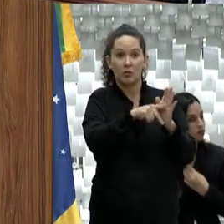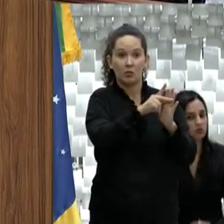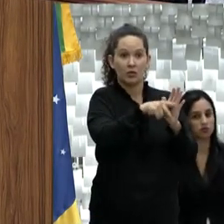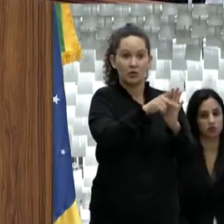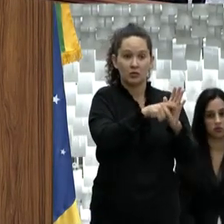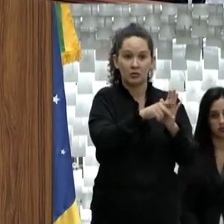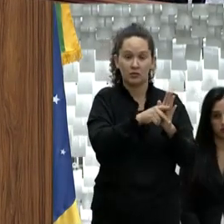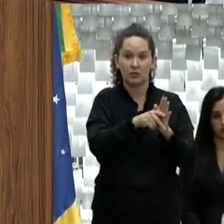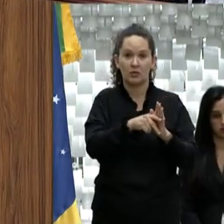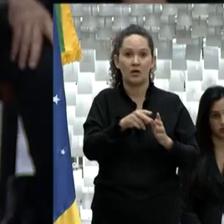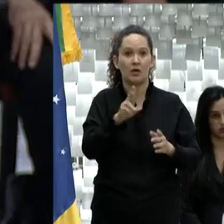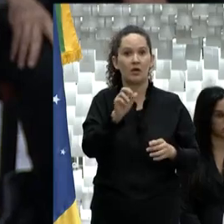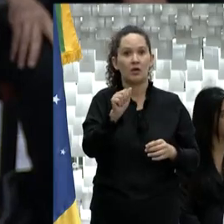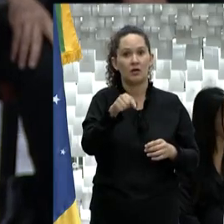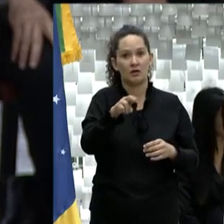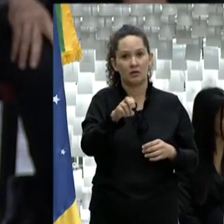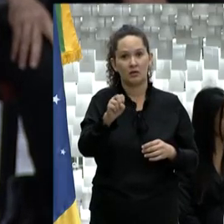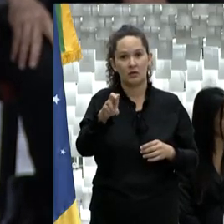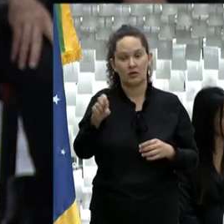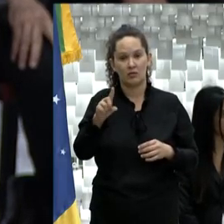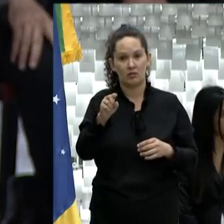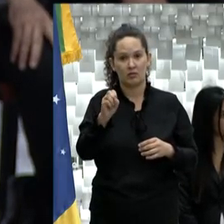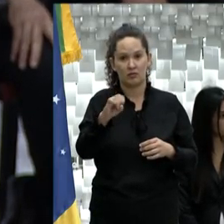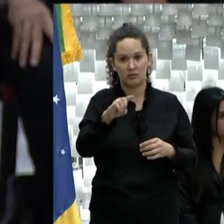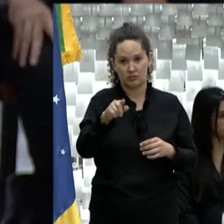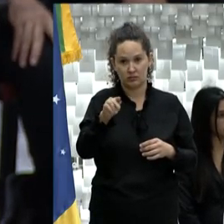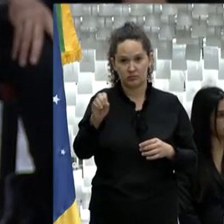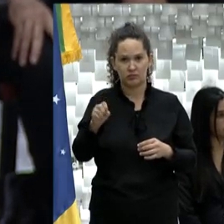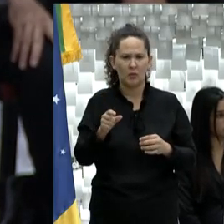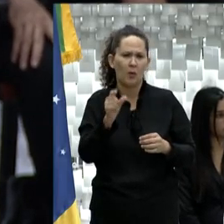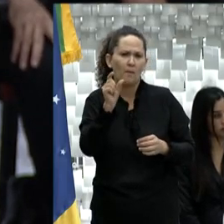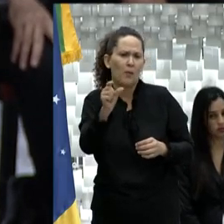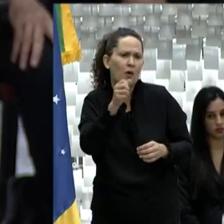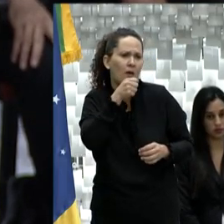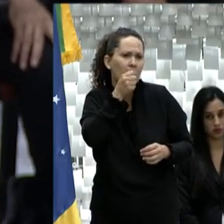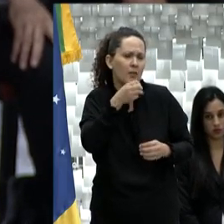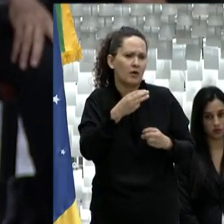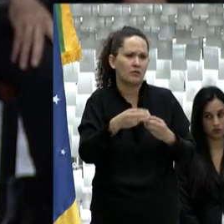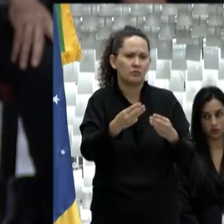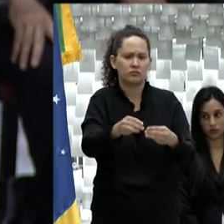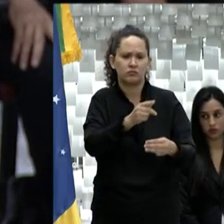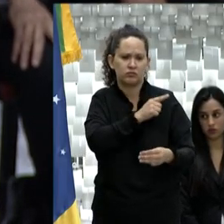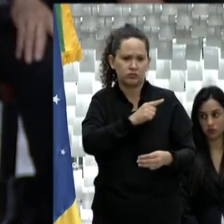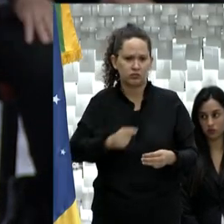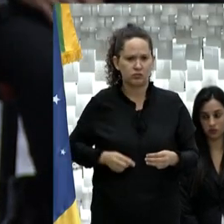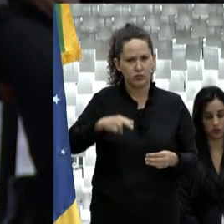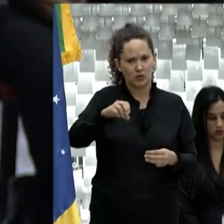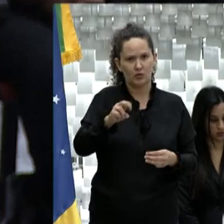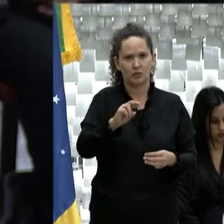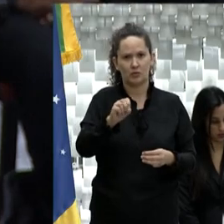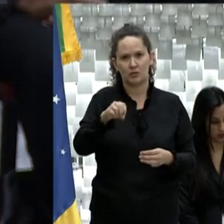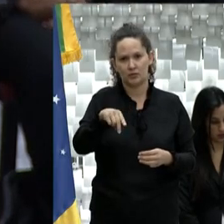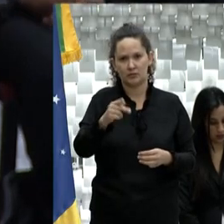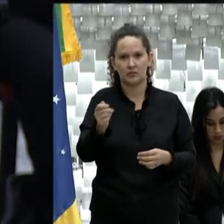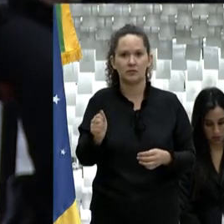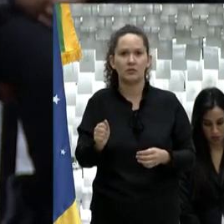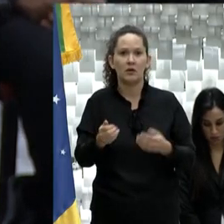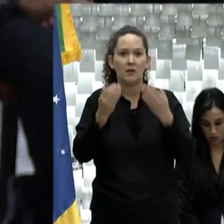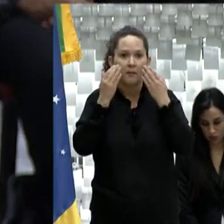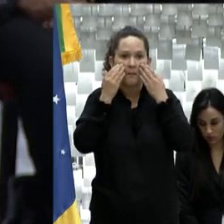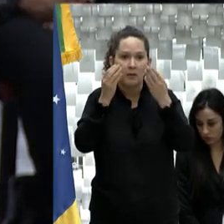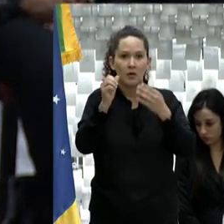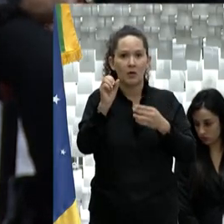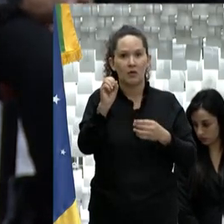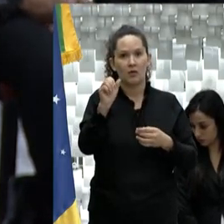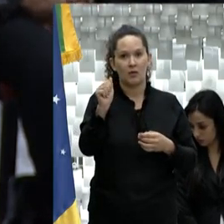República, Raquel Dodge. Dizer em breves palavras, ministro presidente Noronha, que a presença da ordem